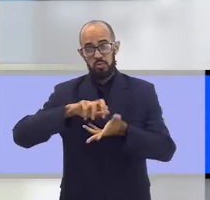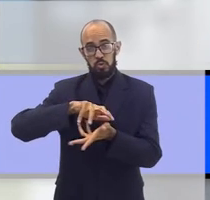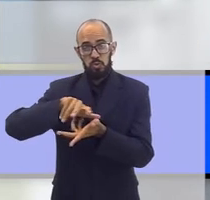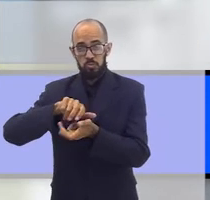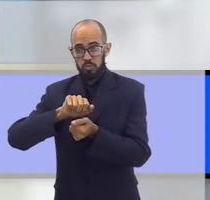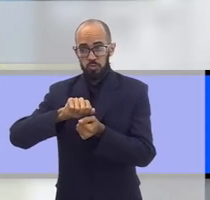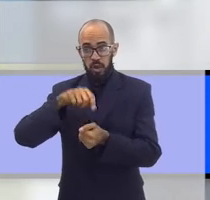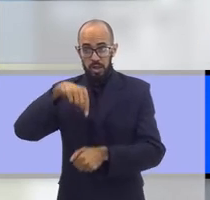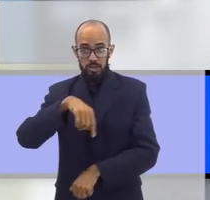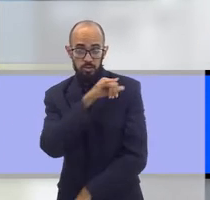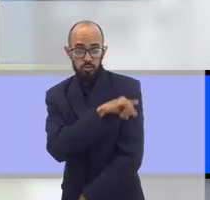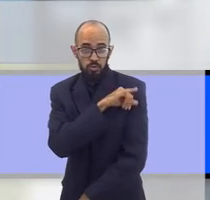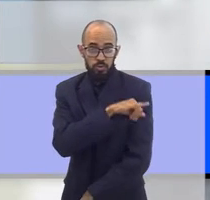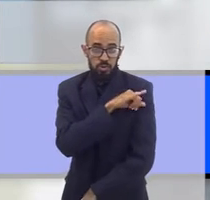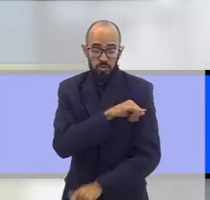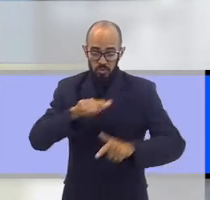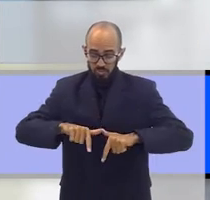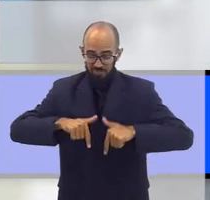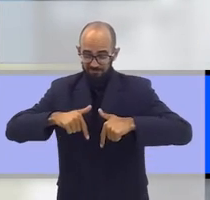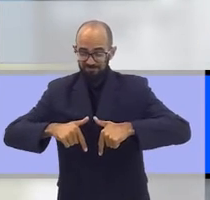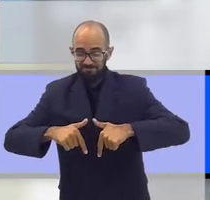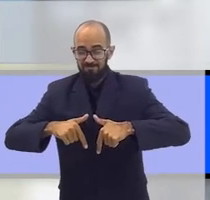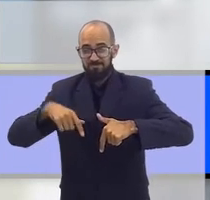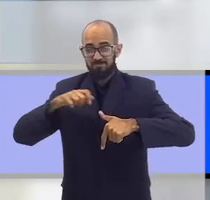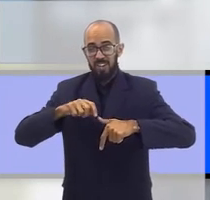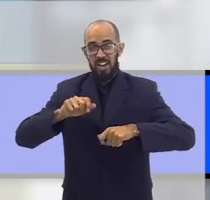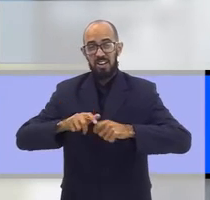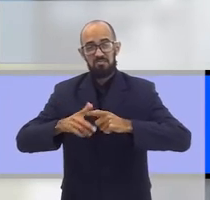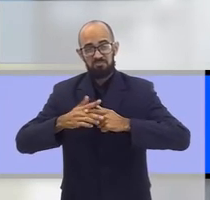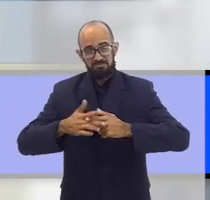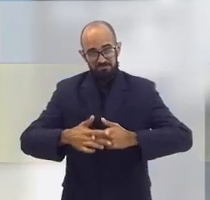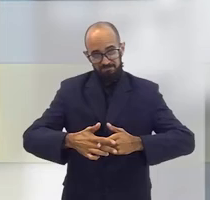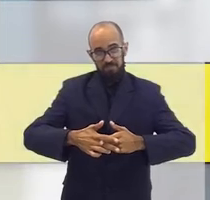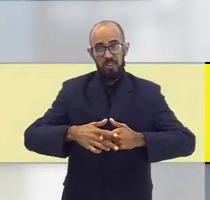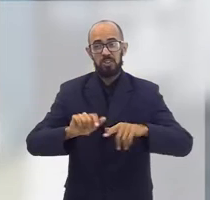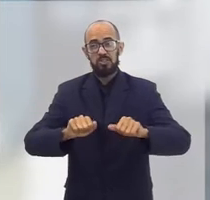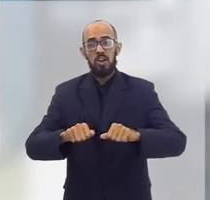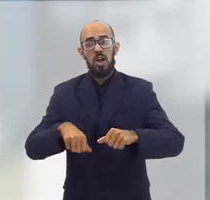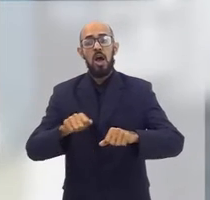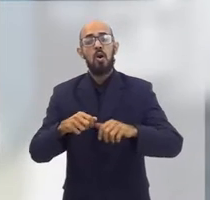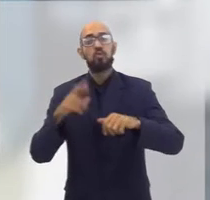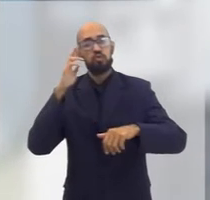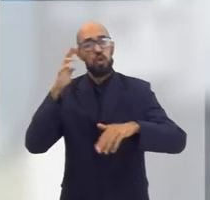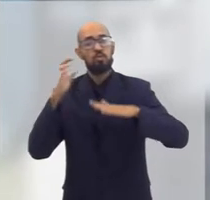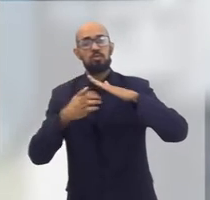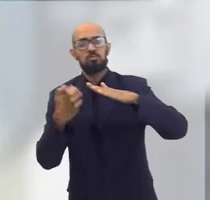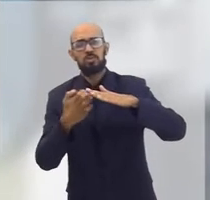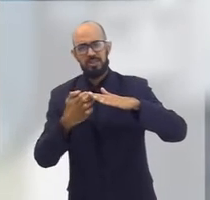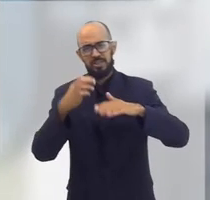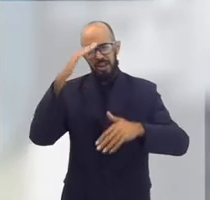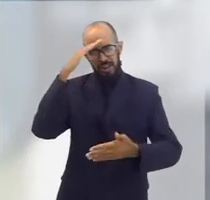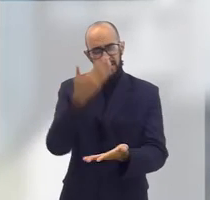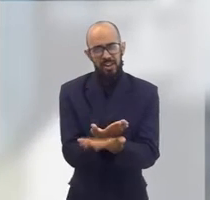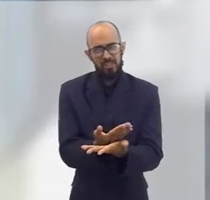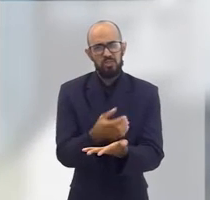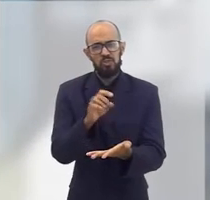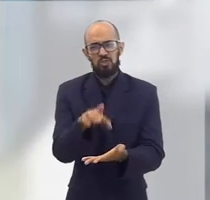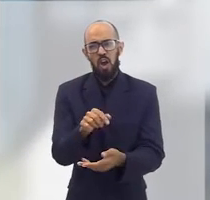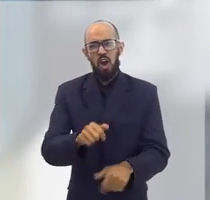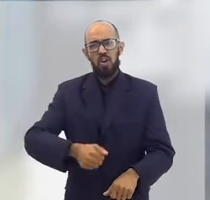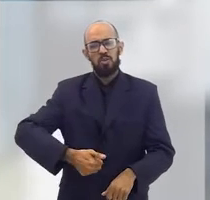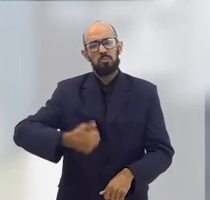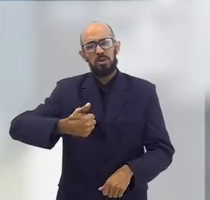de Janeiro, apesar dos esforços para a recuperação, pesquisa do Sebrae aponta que os empreendedores fluminenses acreditam que a economia voltará ao